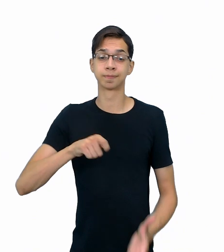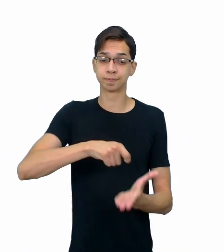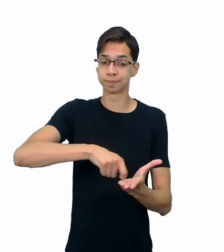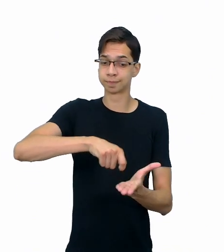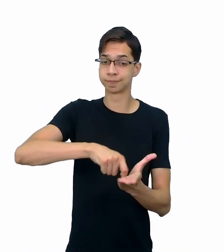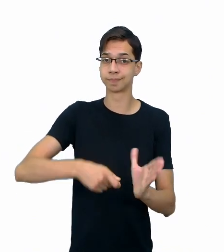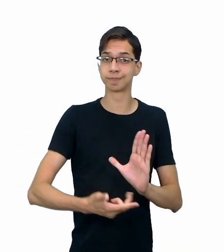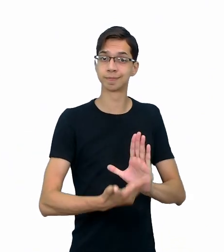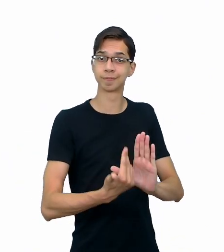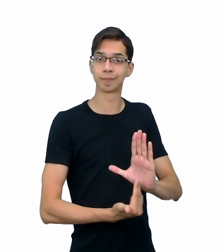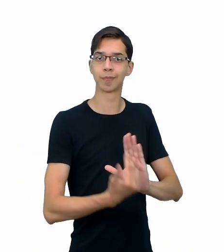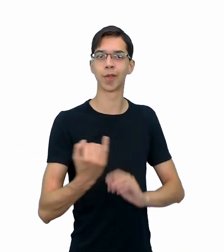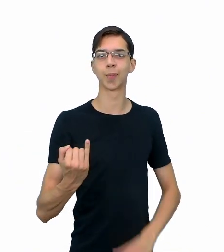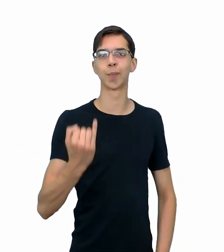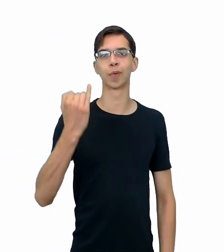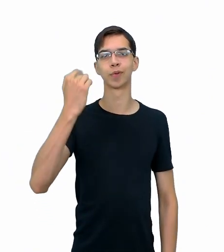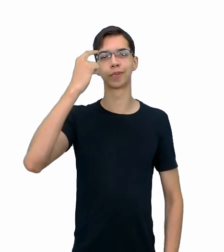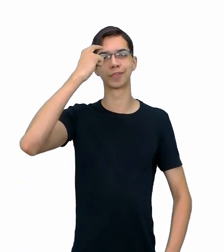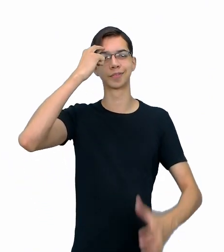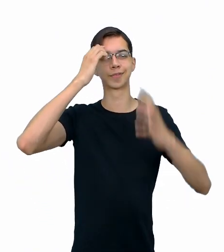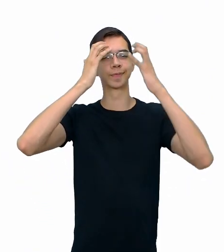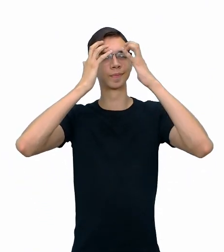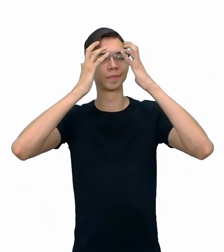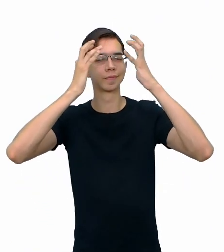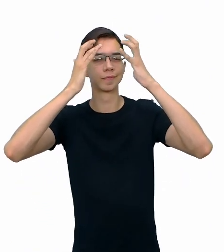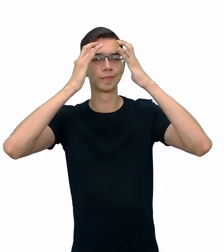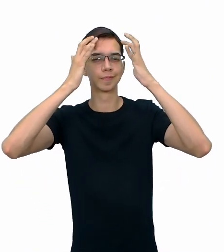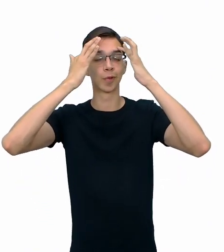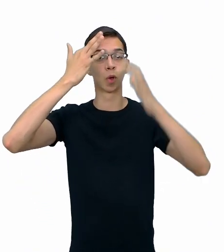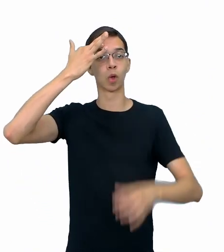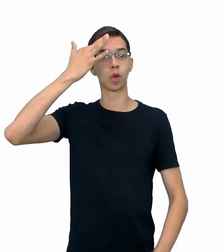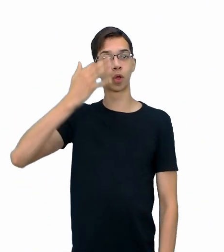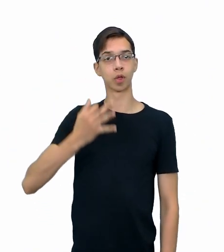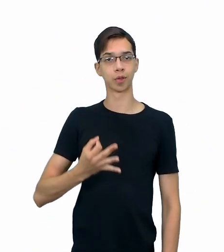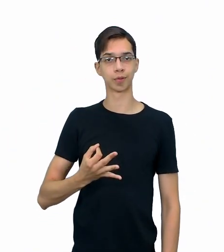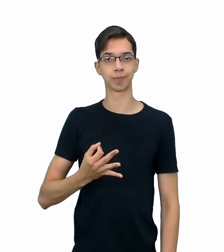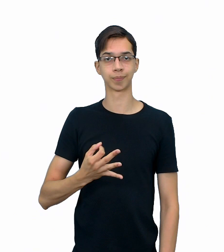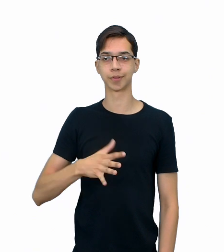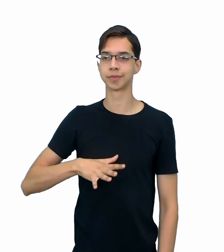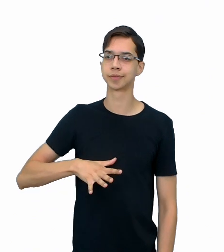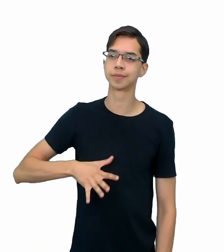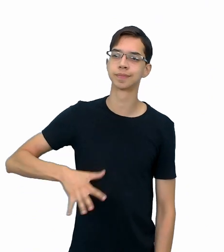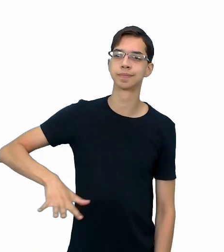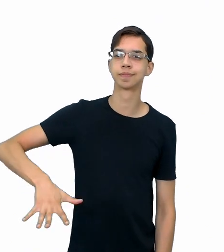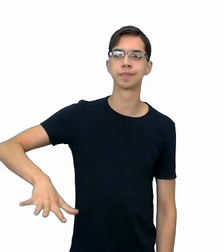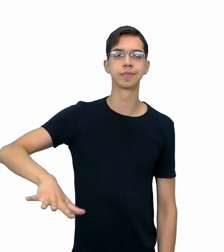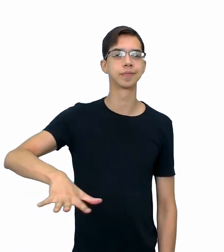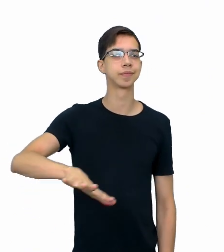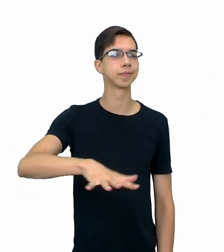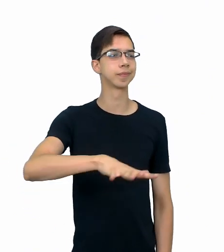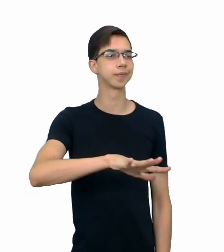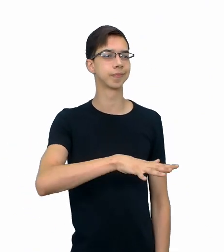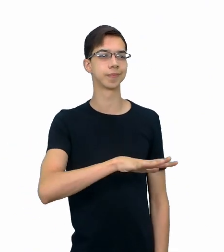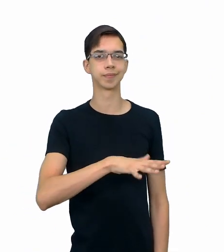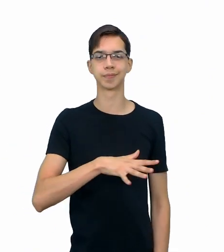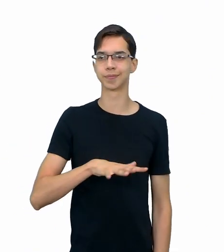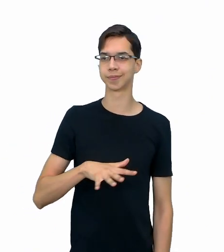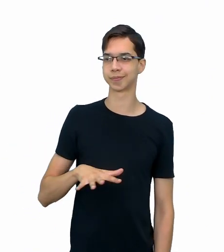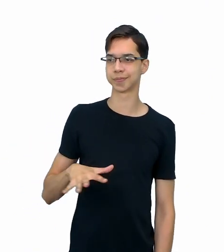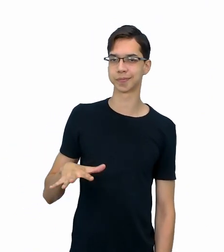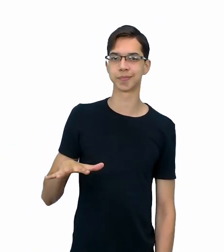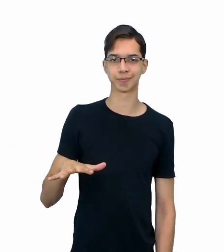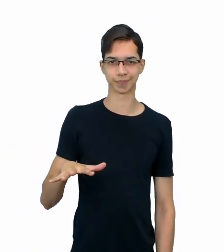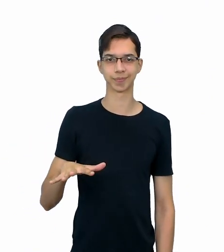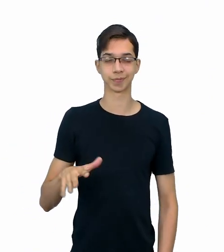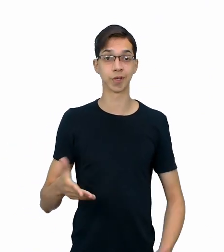pensamento geométrico quanto as relações espaciais. Agora vamos explorar um pouquinho as formas, né? As